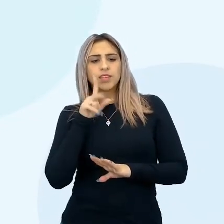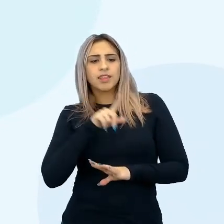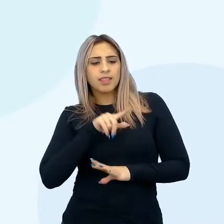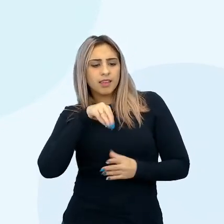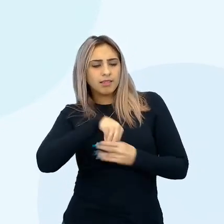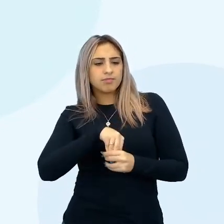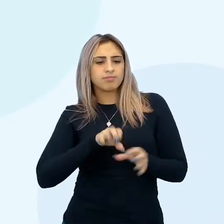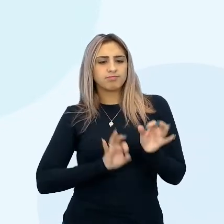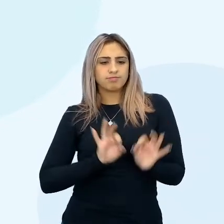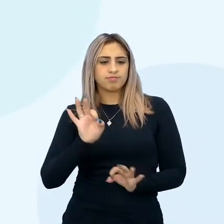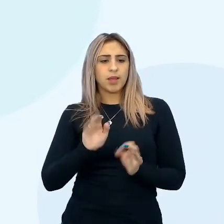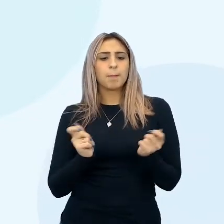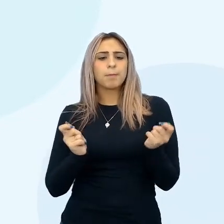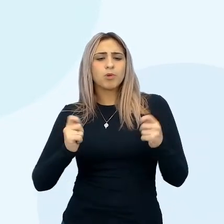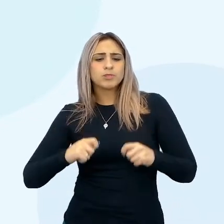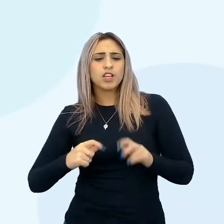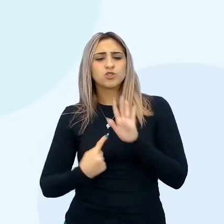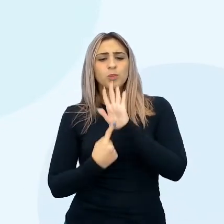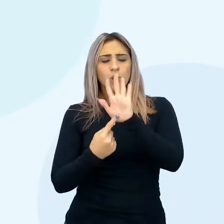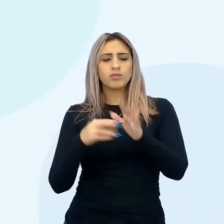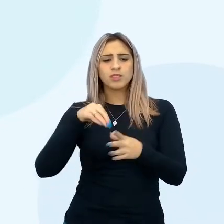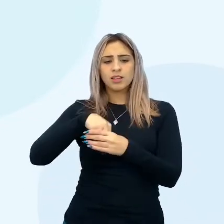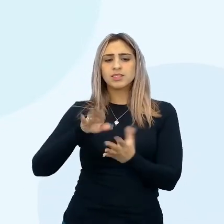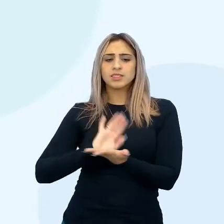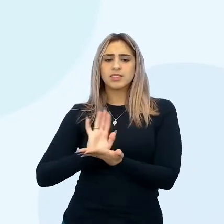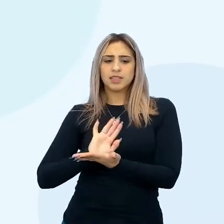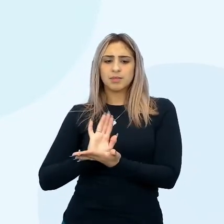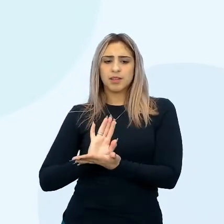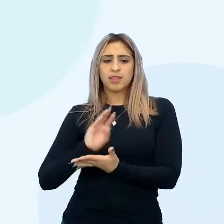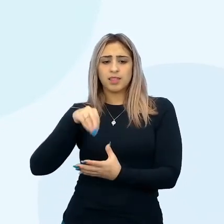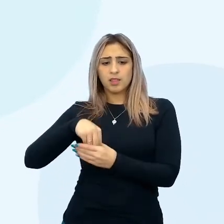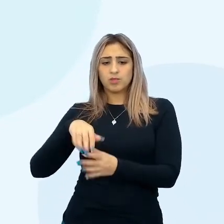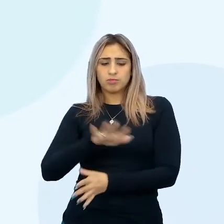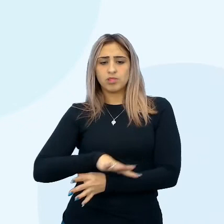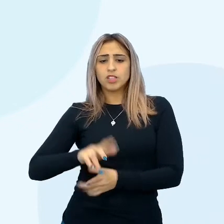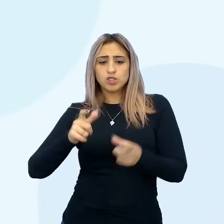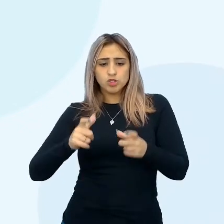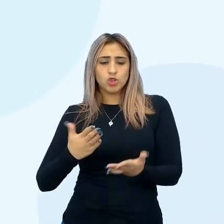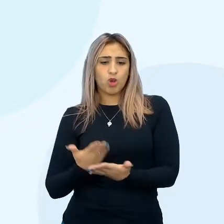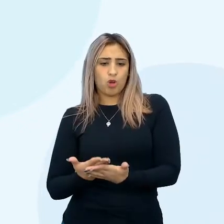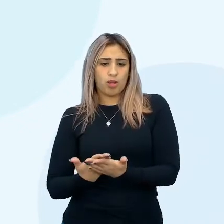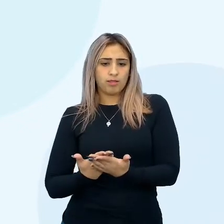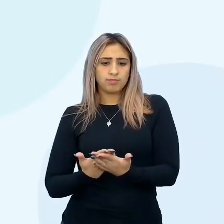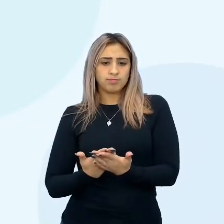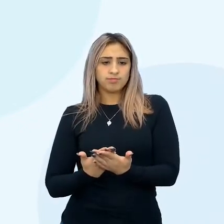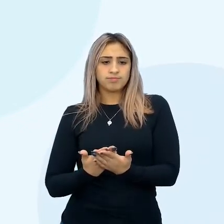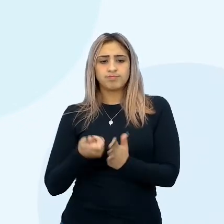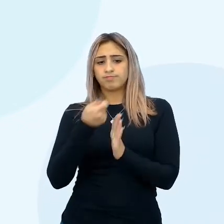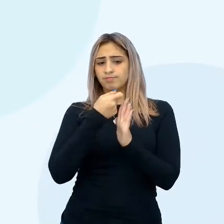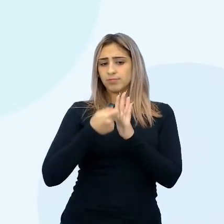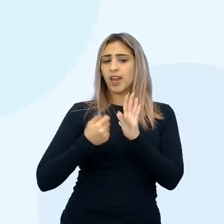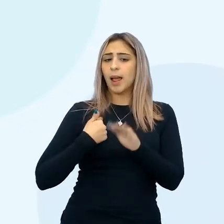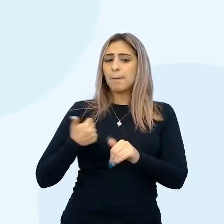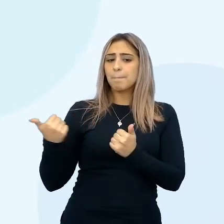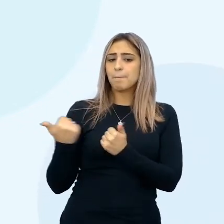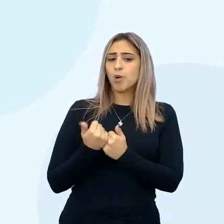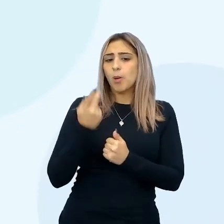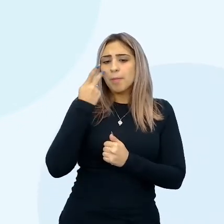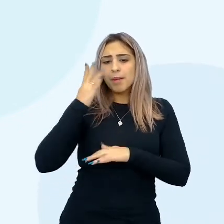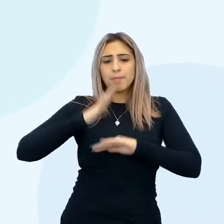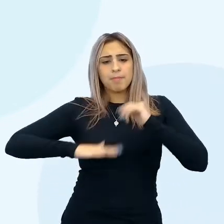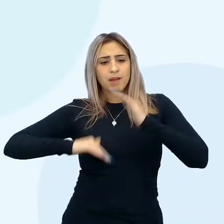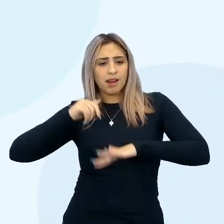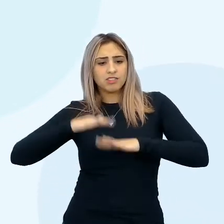da organização e da possibilidade de uma mostra de cinema ser realizada dentro do espaço escolar. Essas anotações servirão de apoio para